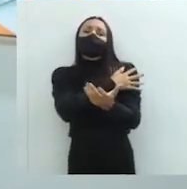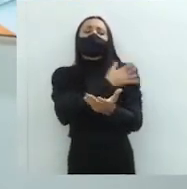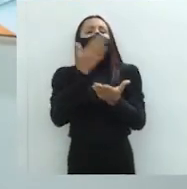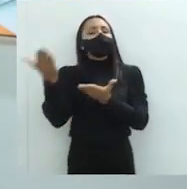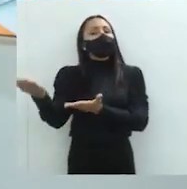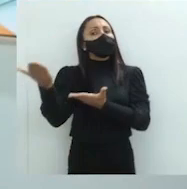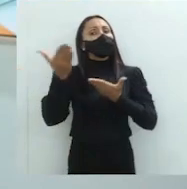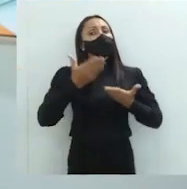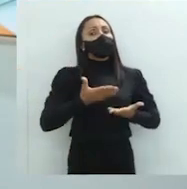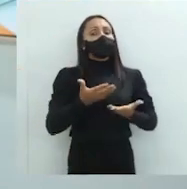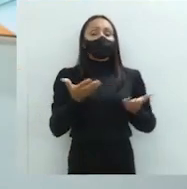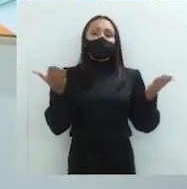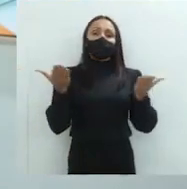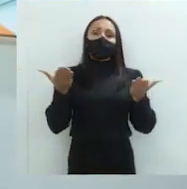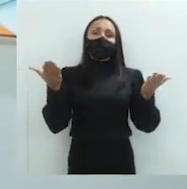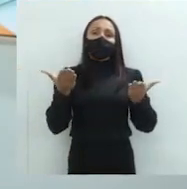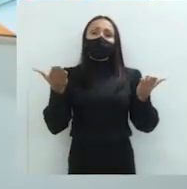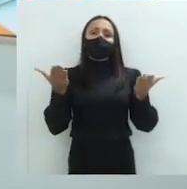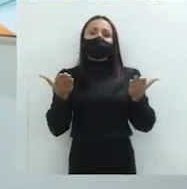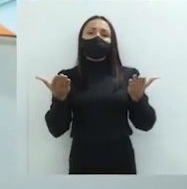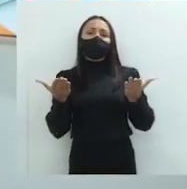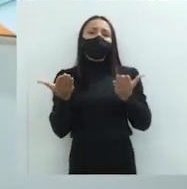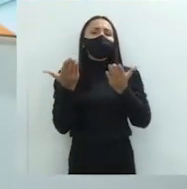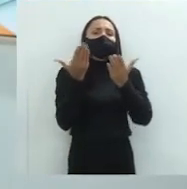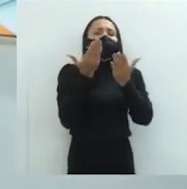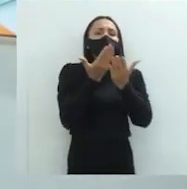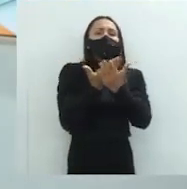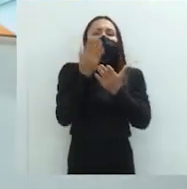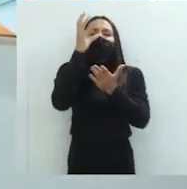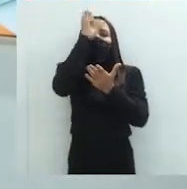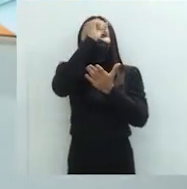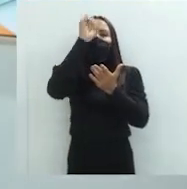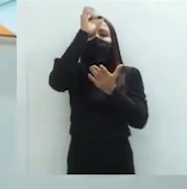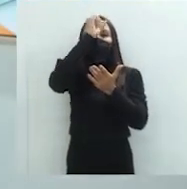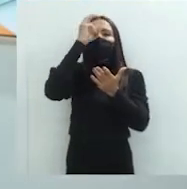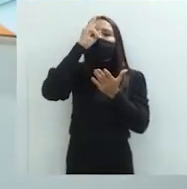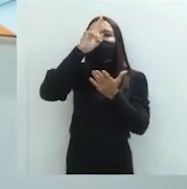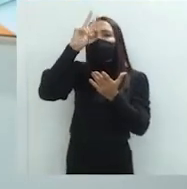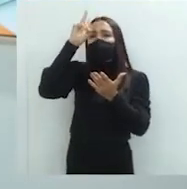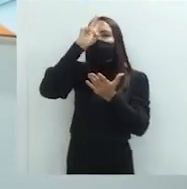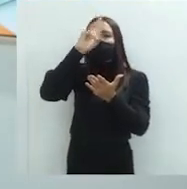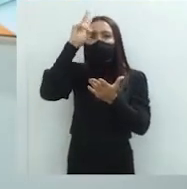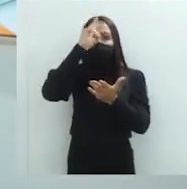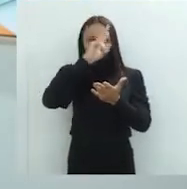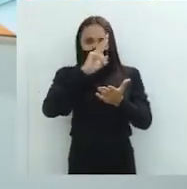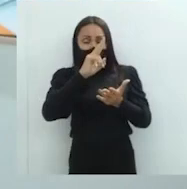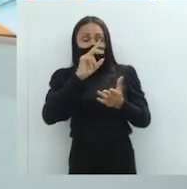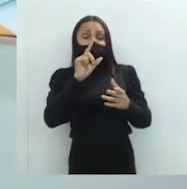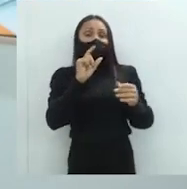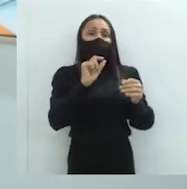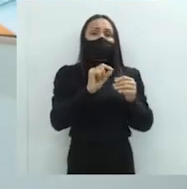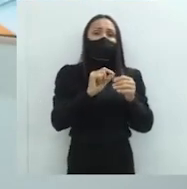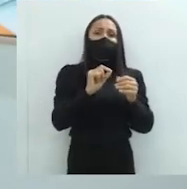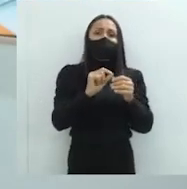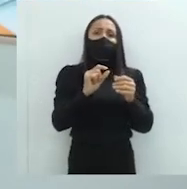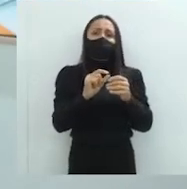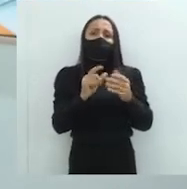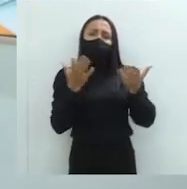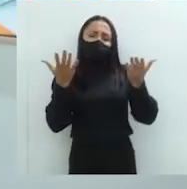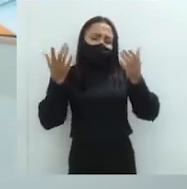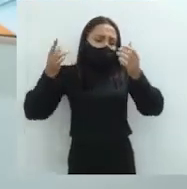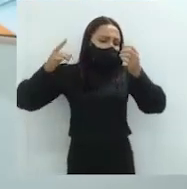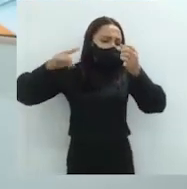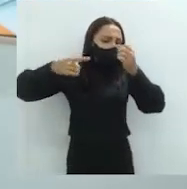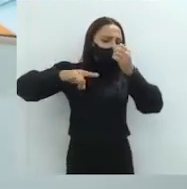convidados agora a entrar na nossa nave da história e fazer um